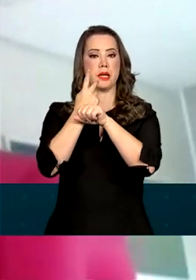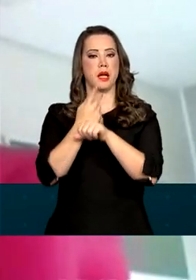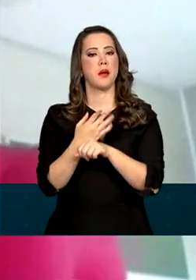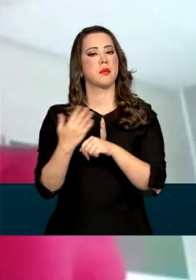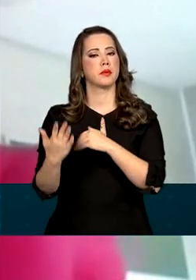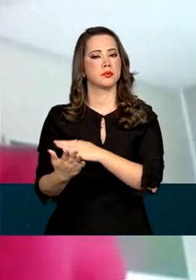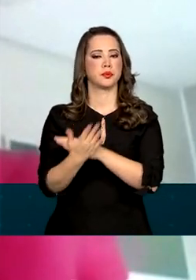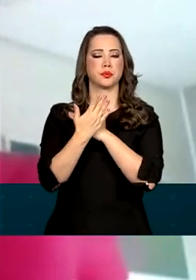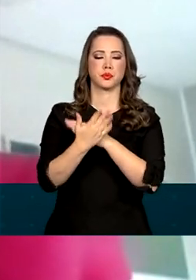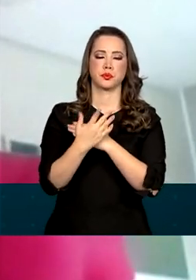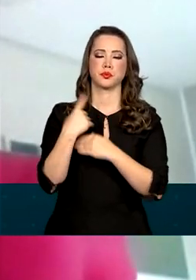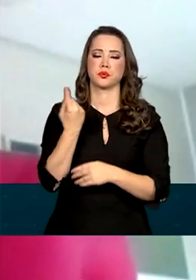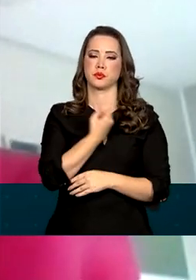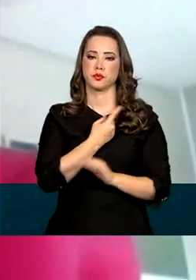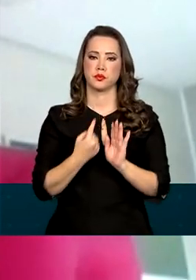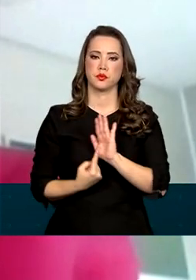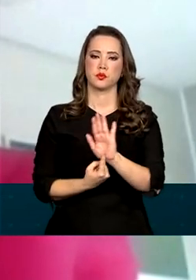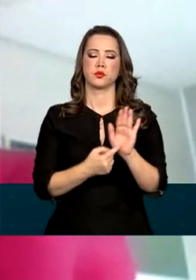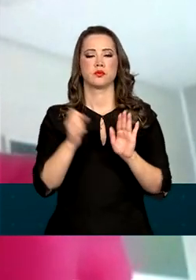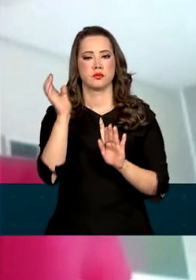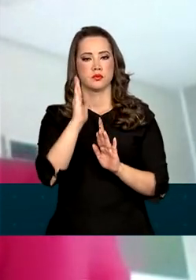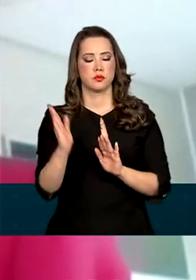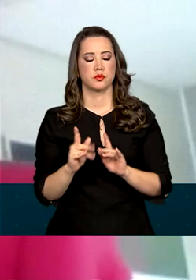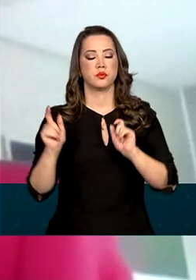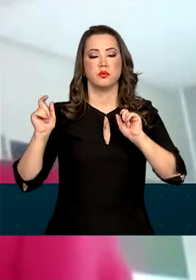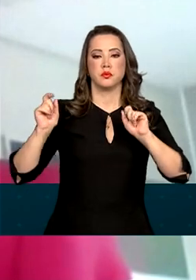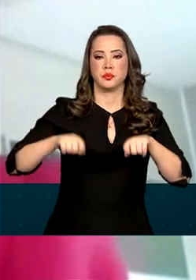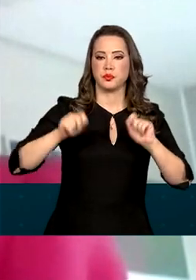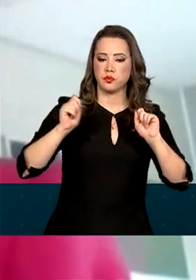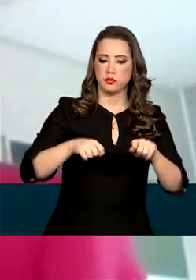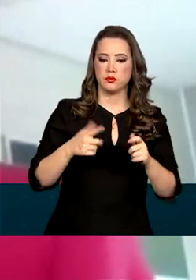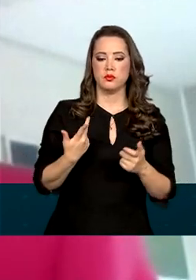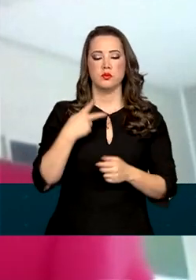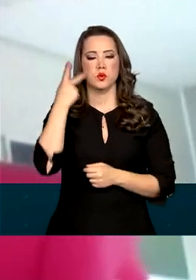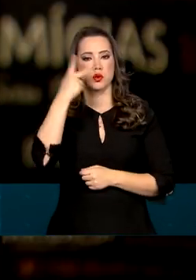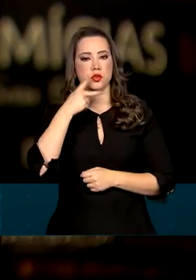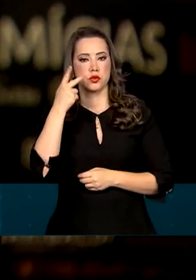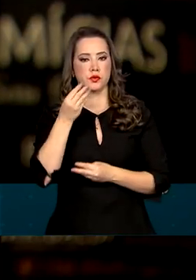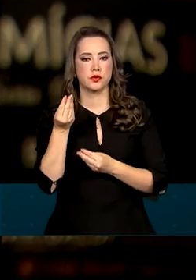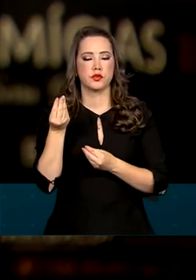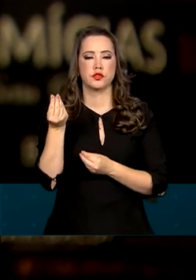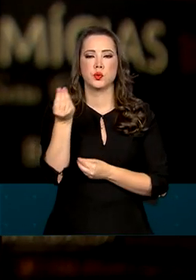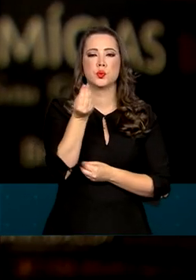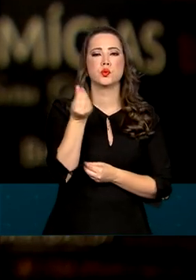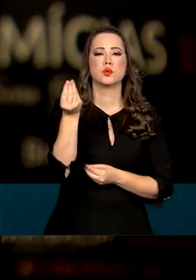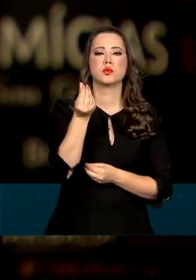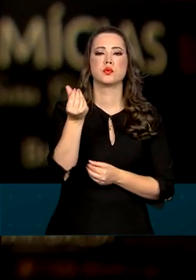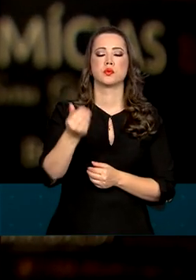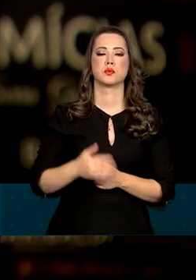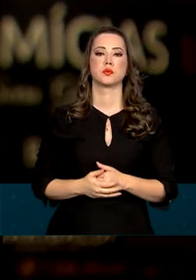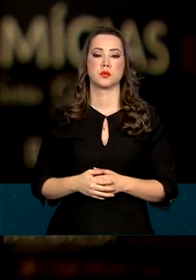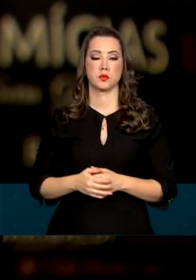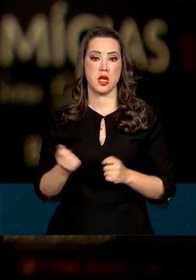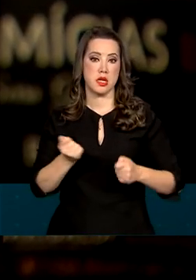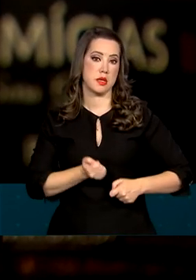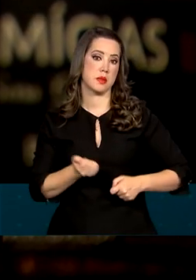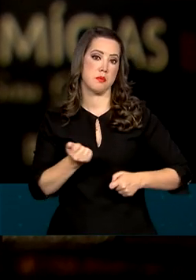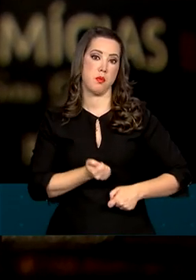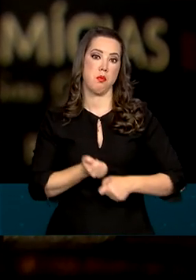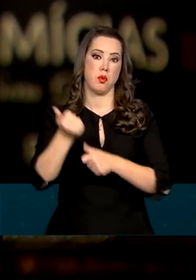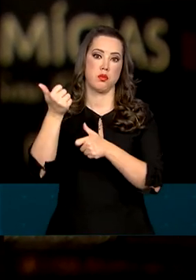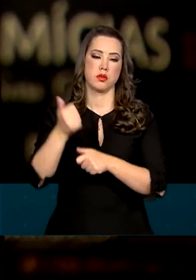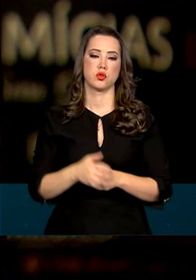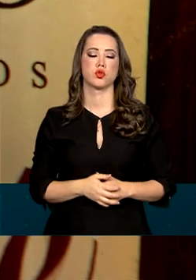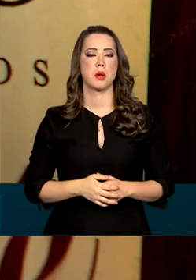e consolidar a imagem do país como produtor de vinhos espumantes quase metade do total exportado pelo